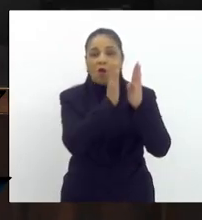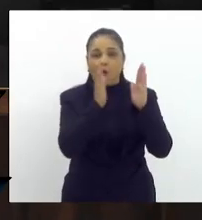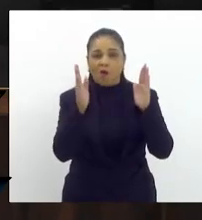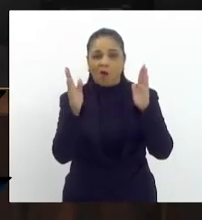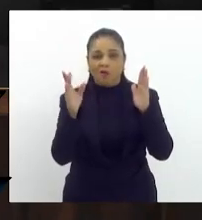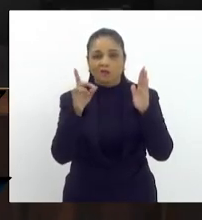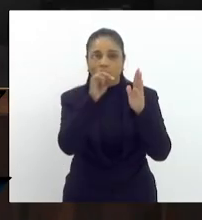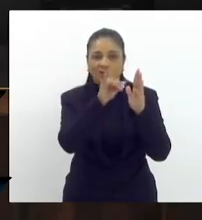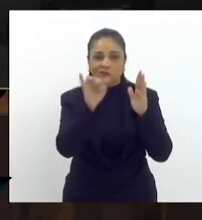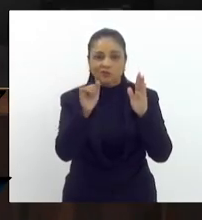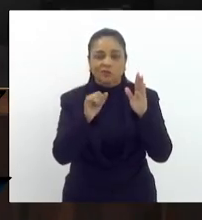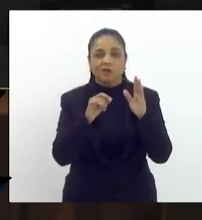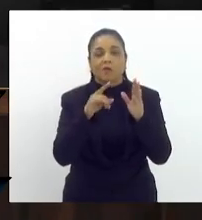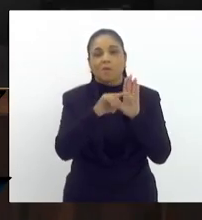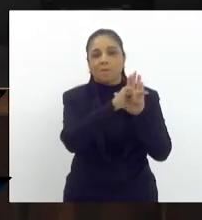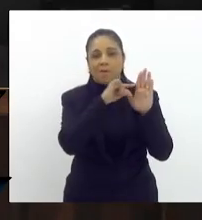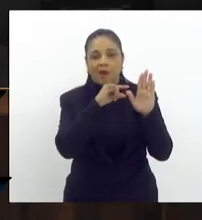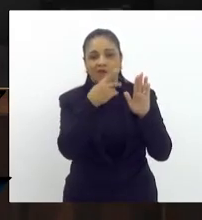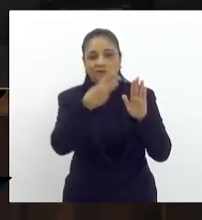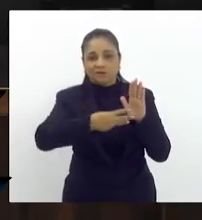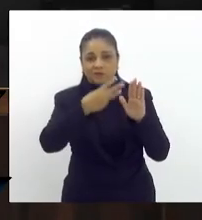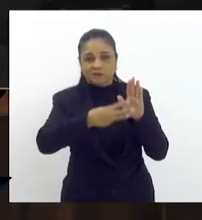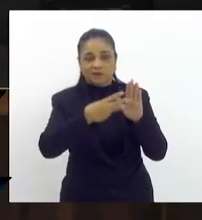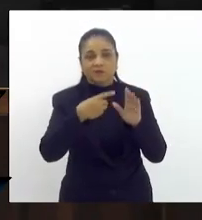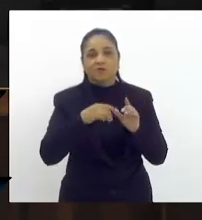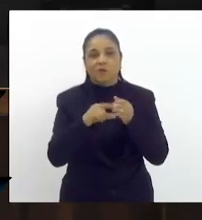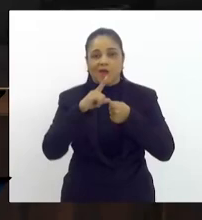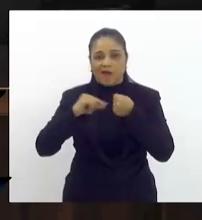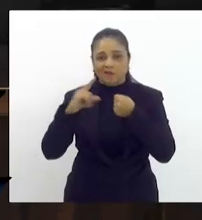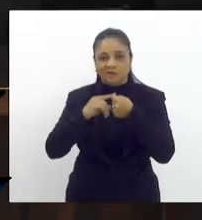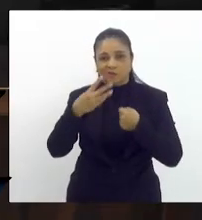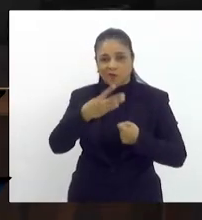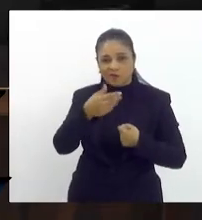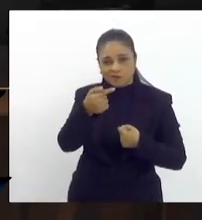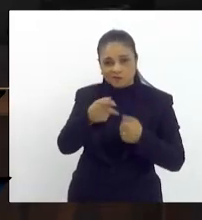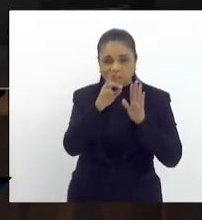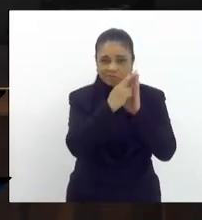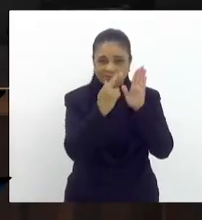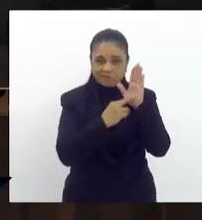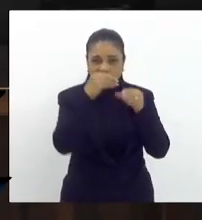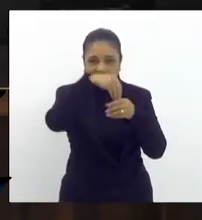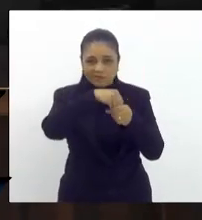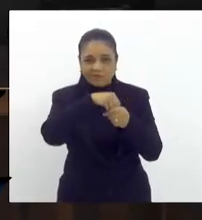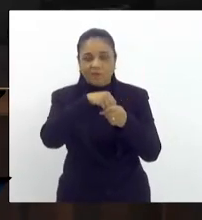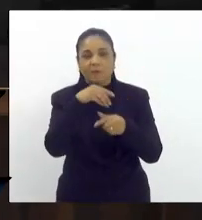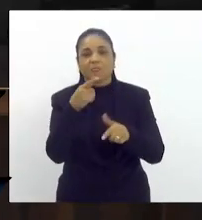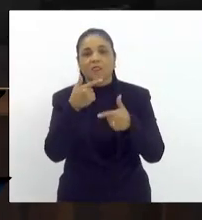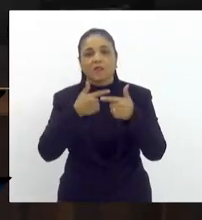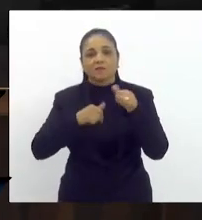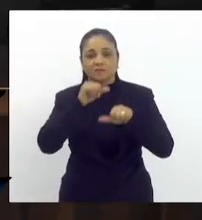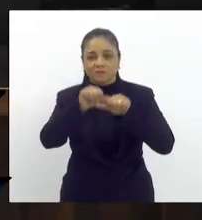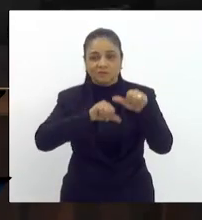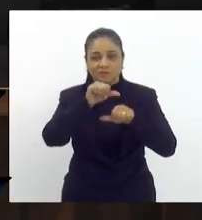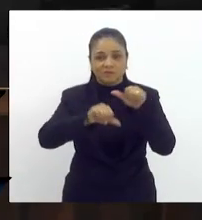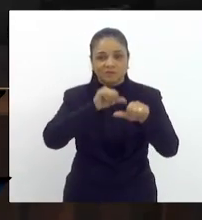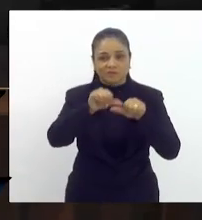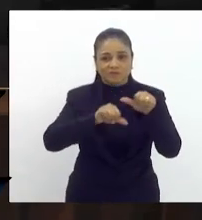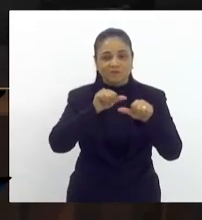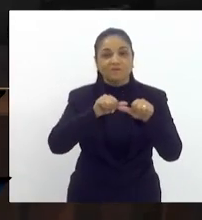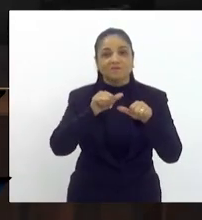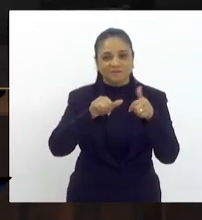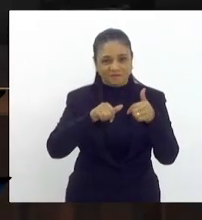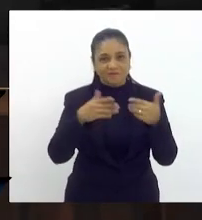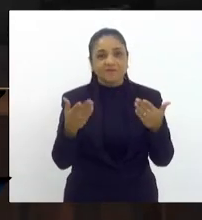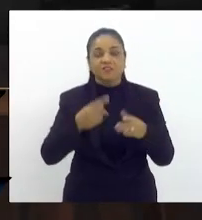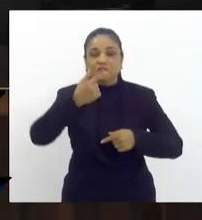dia de acordo com o parágrafo terceiro do artigo 47 do Regimento Interno entre hamitação ordinária em votação em